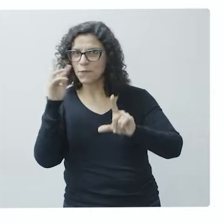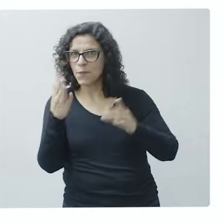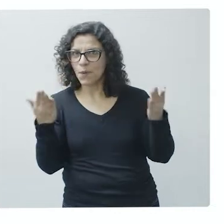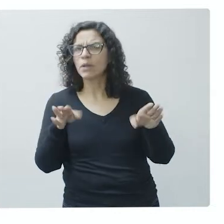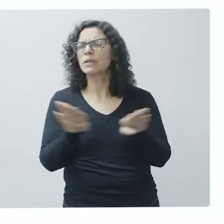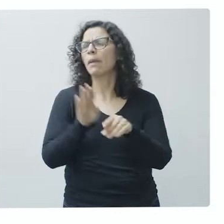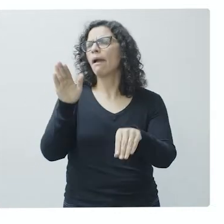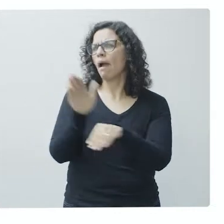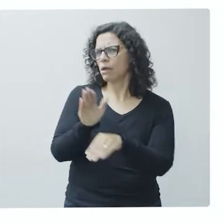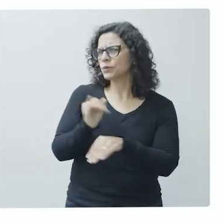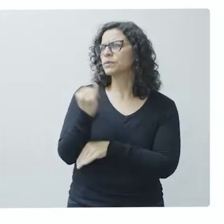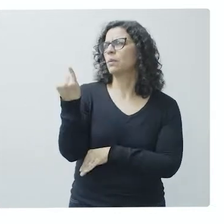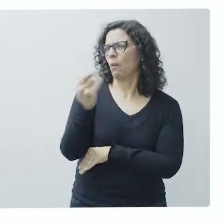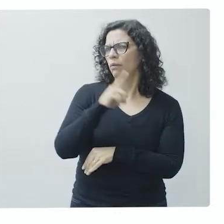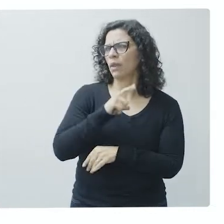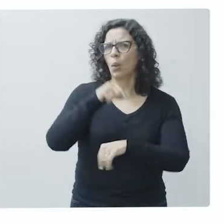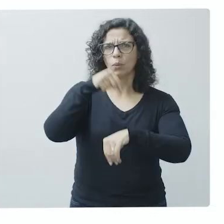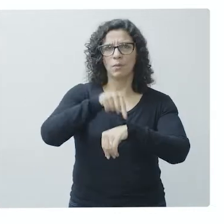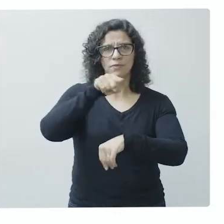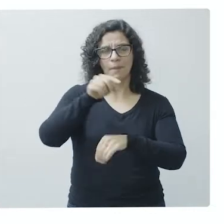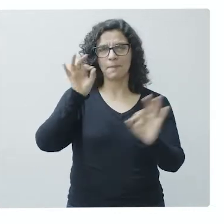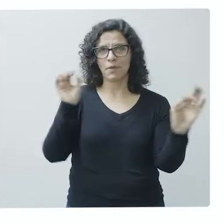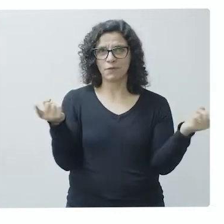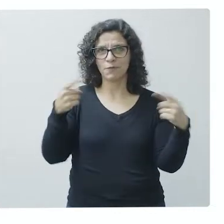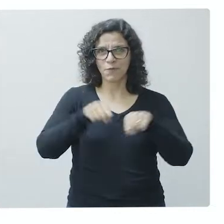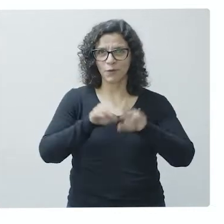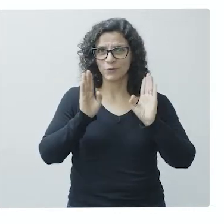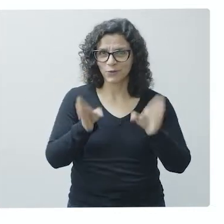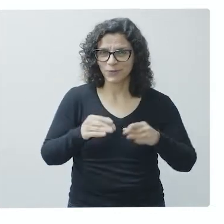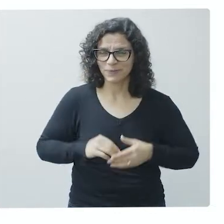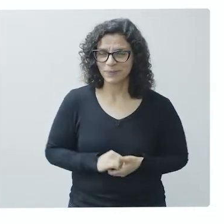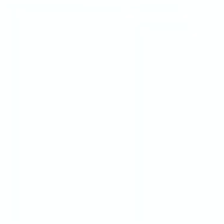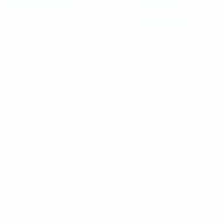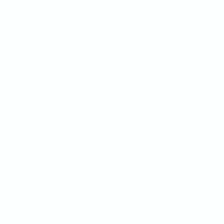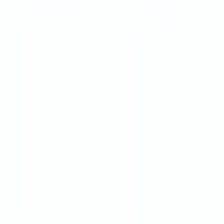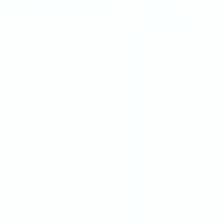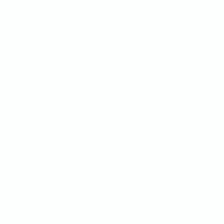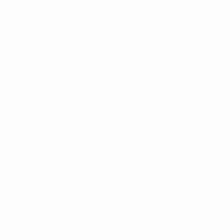ver são importantes. Vou dar um tempinho para vocês e é claro que eu já volto.